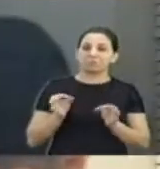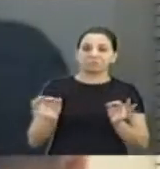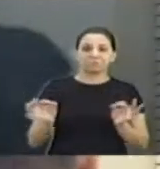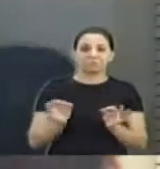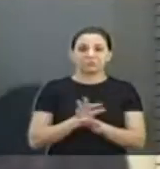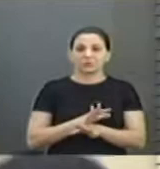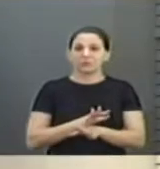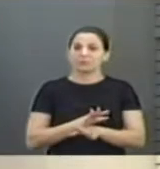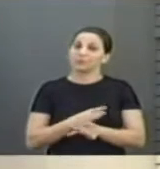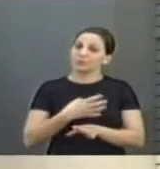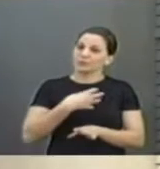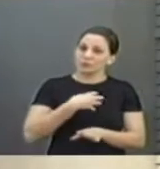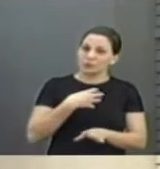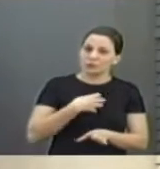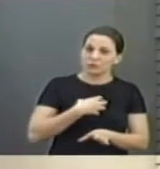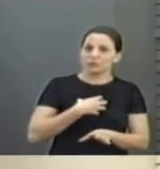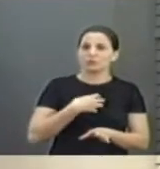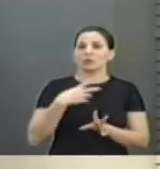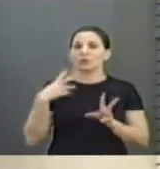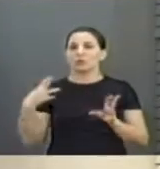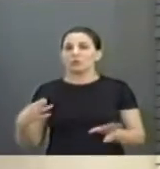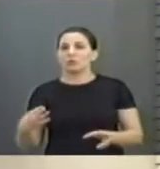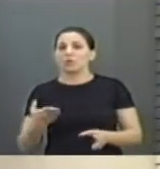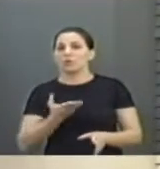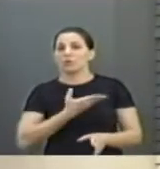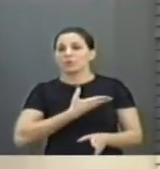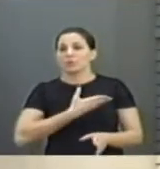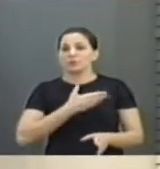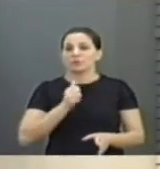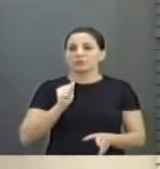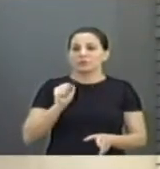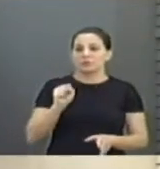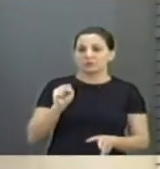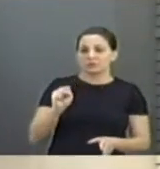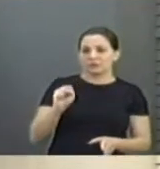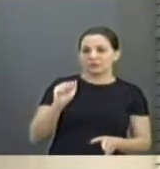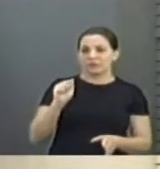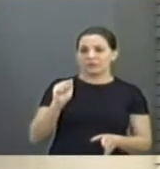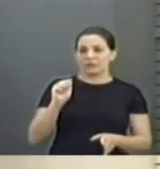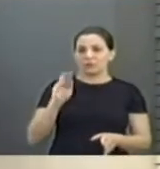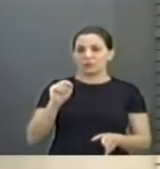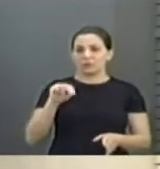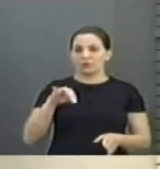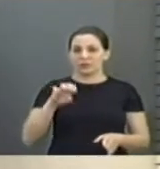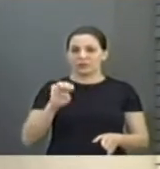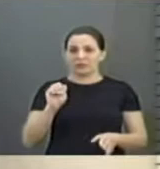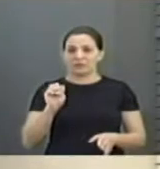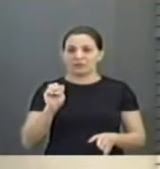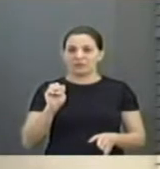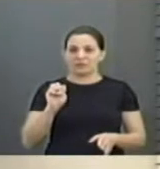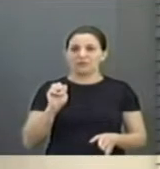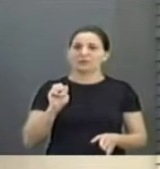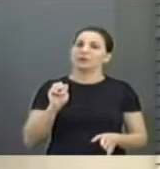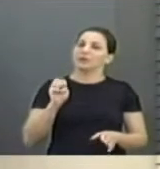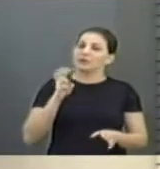ser do meu amigo Sabonete, que hoje responde pela Secretaria de Esportes.